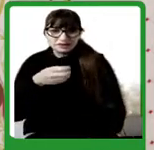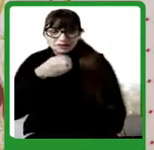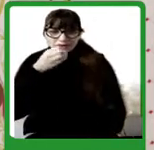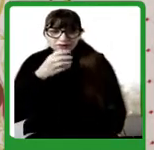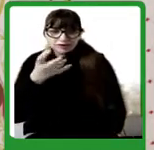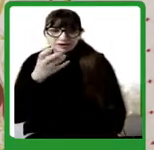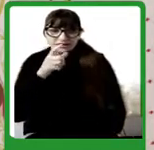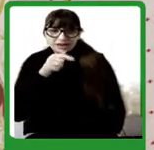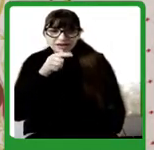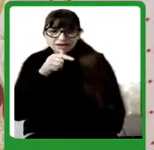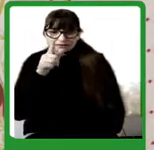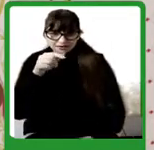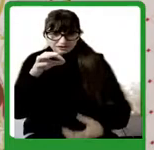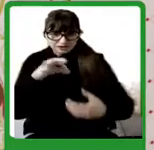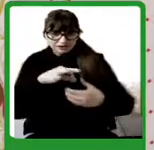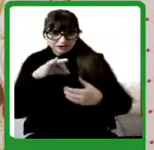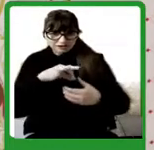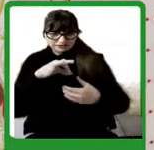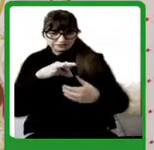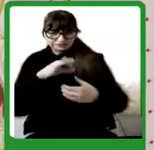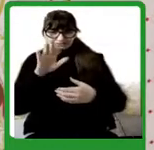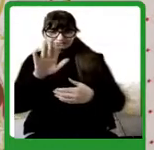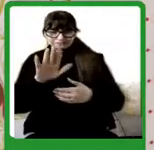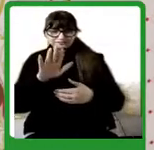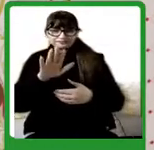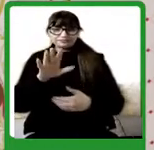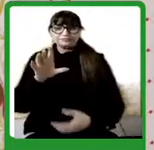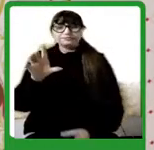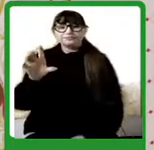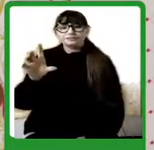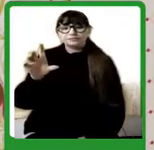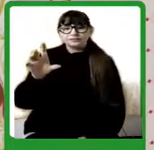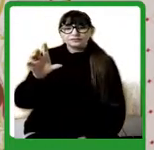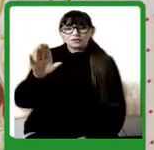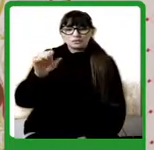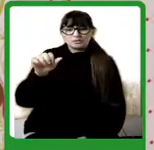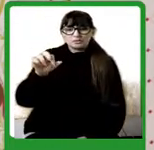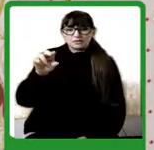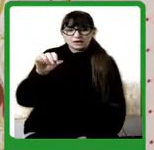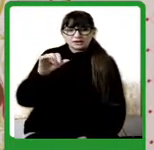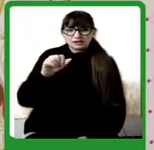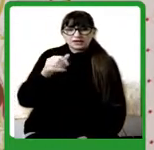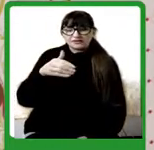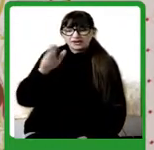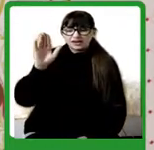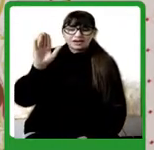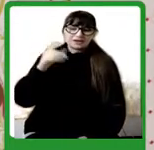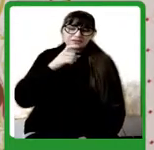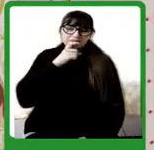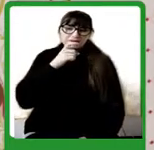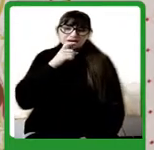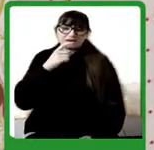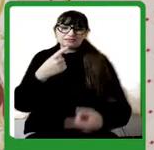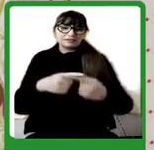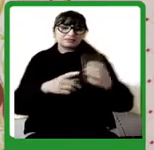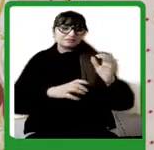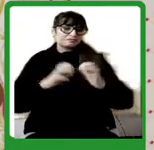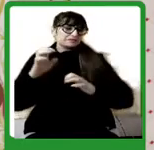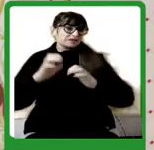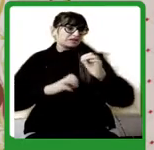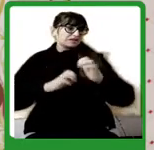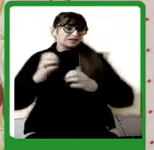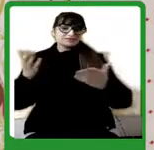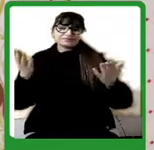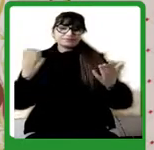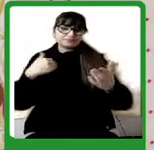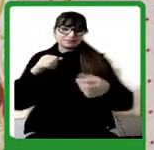chá? Eu disse pro Badim que ele vai atrás do pai dele, que briguemos. Ele queria parar numa bodega ali embaixo. Eu digo, não vai parar. Parou.